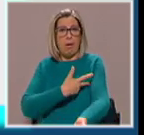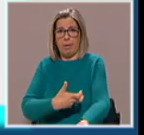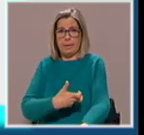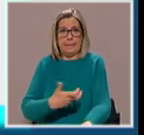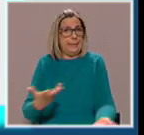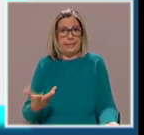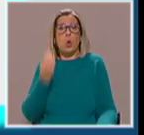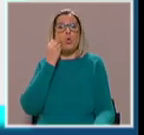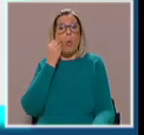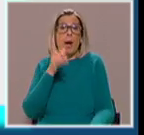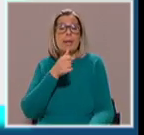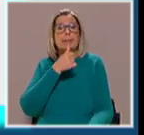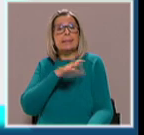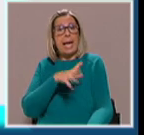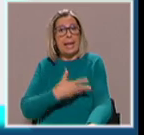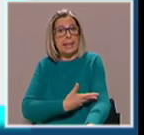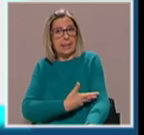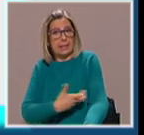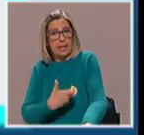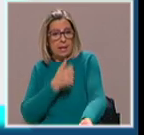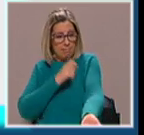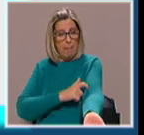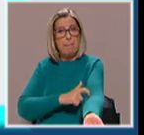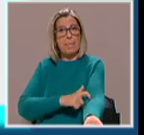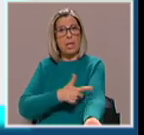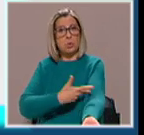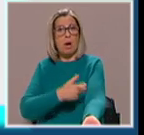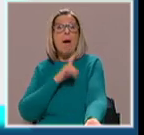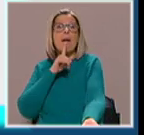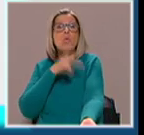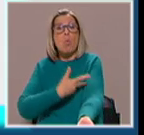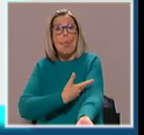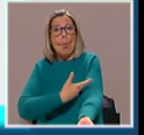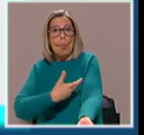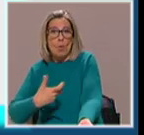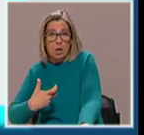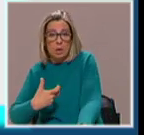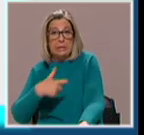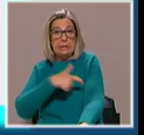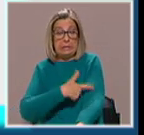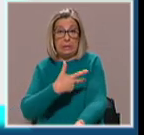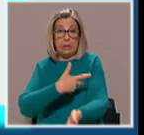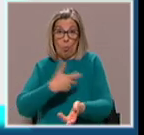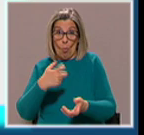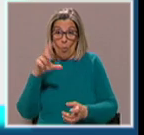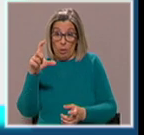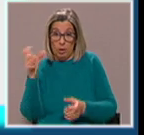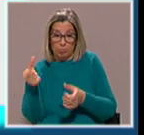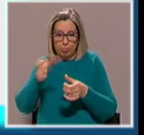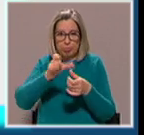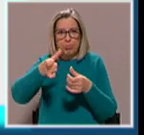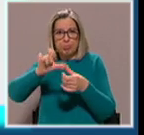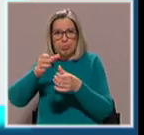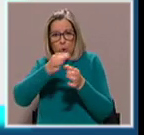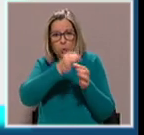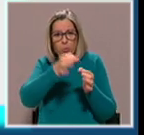sangue, extrai-se uma pequena quantidade de sangue de uma veia do braço com uma seringa. O sangue extraído é distribuído por alguns